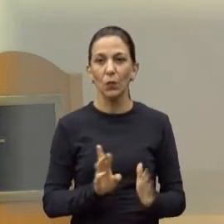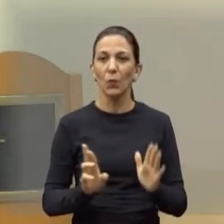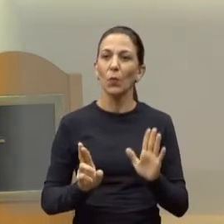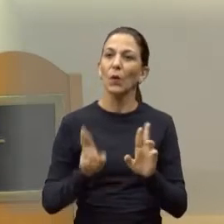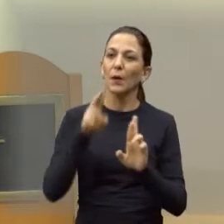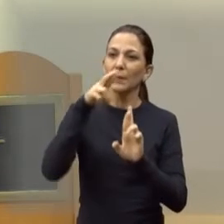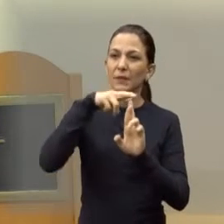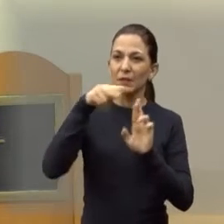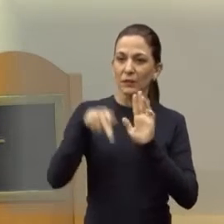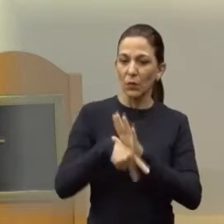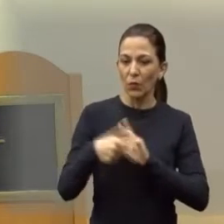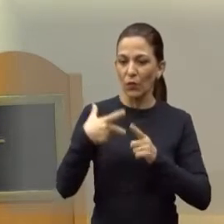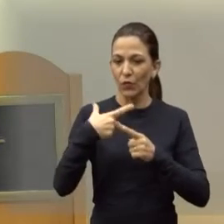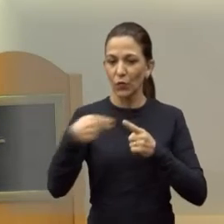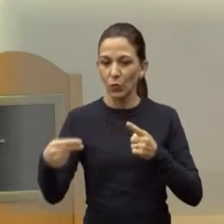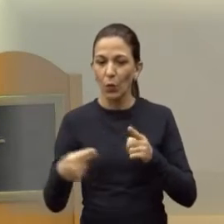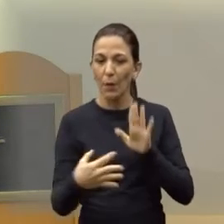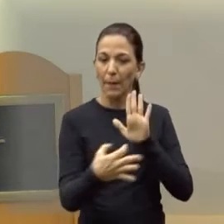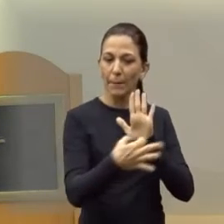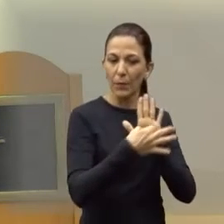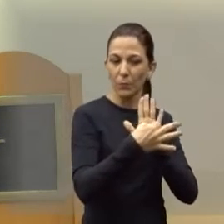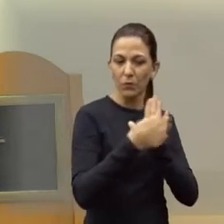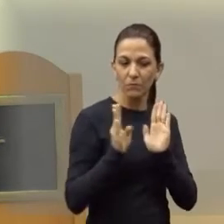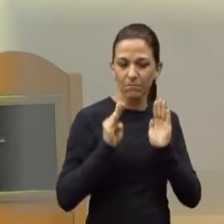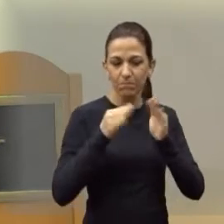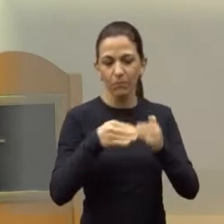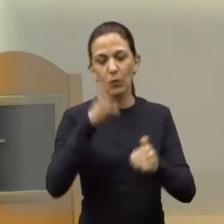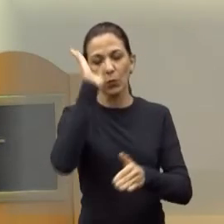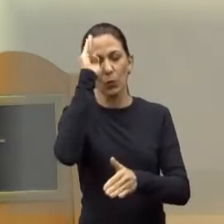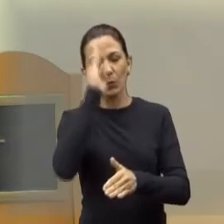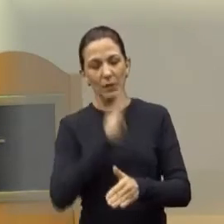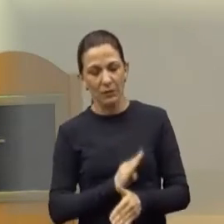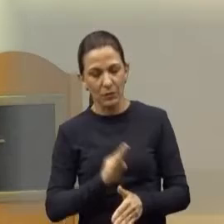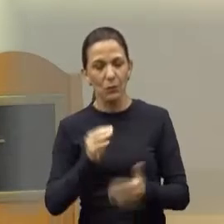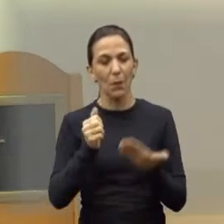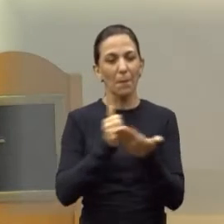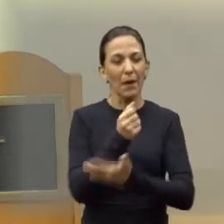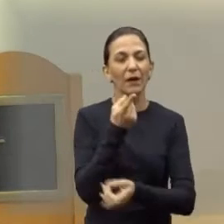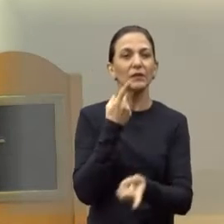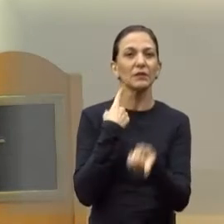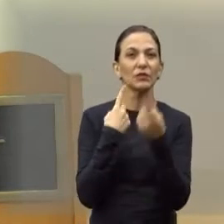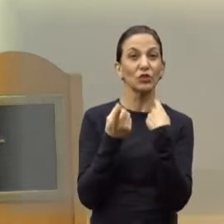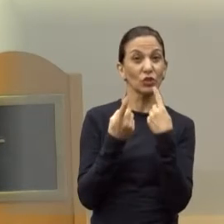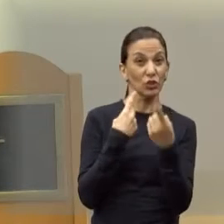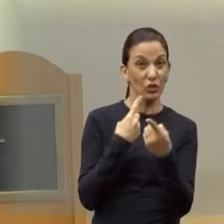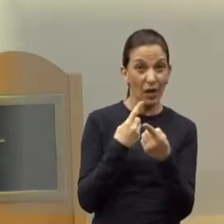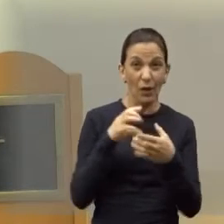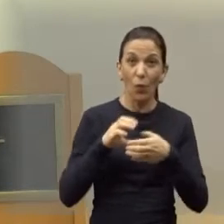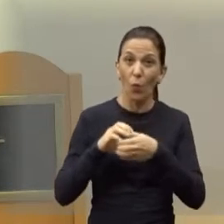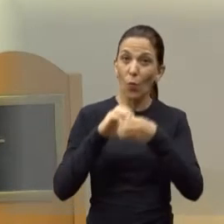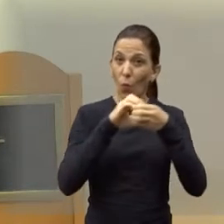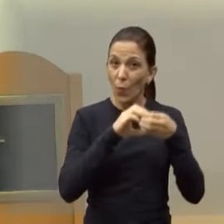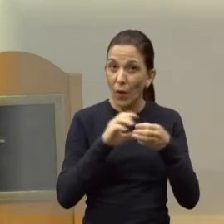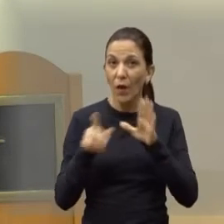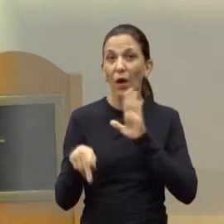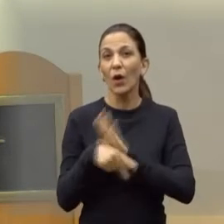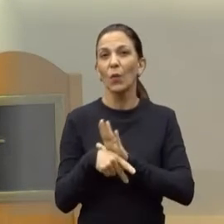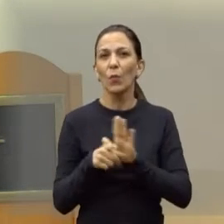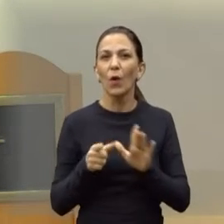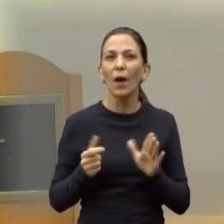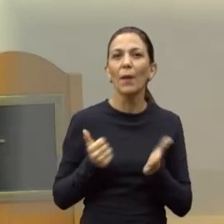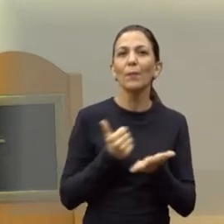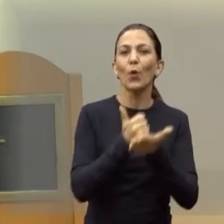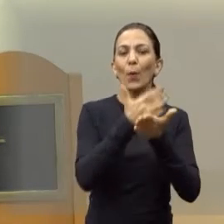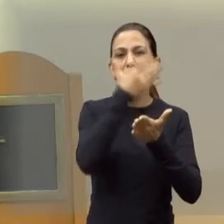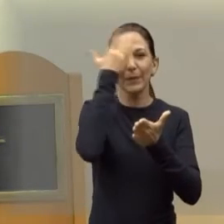a Vitória daqueles que construíram proposta para o Brasil propostas baseada no diálogo na cooperação entre pessoas